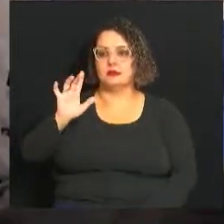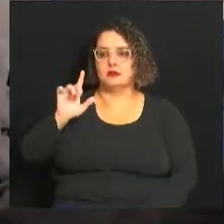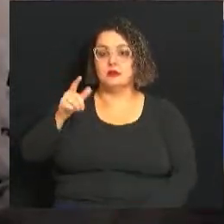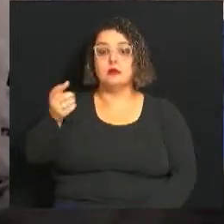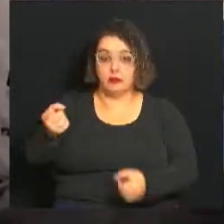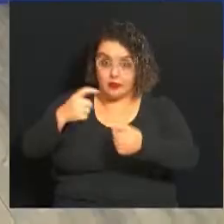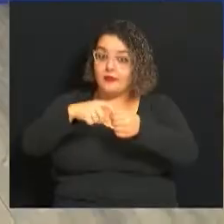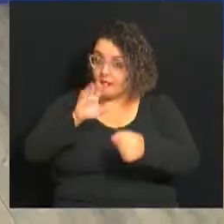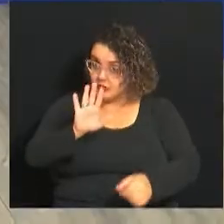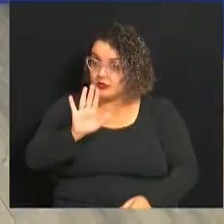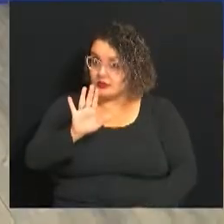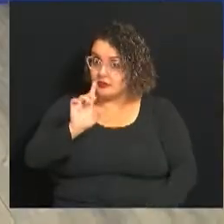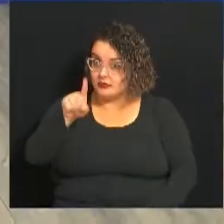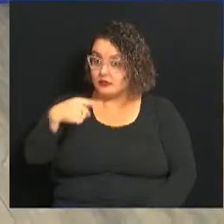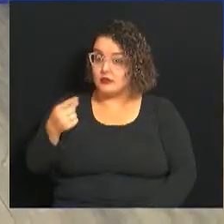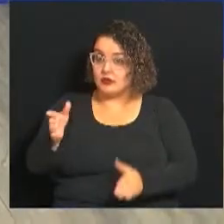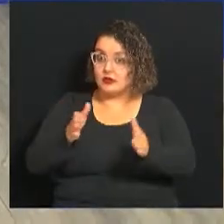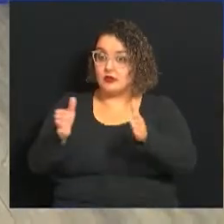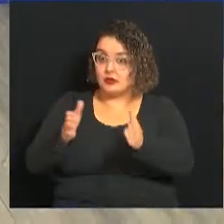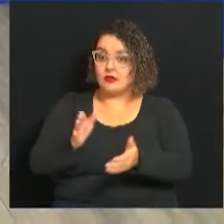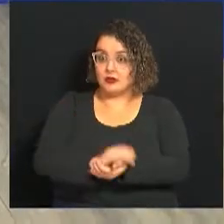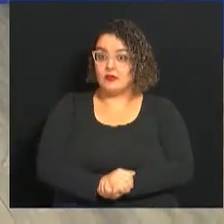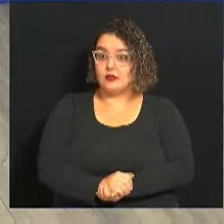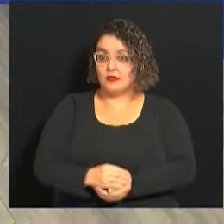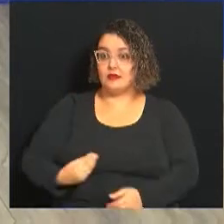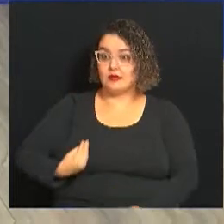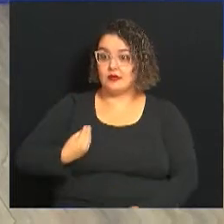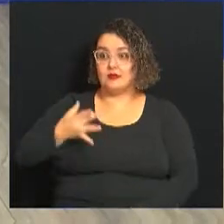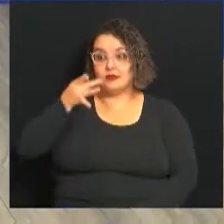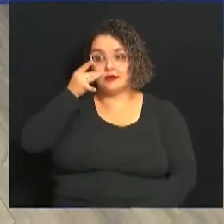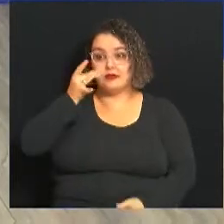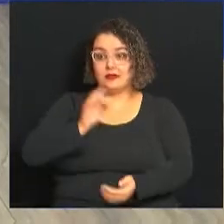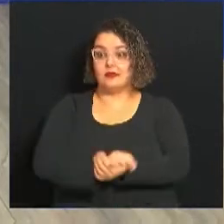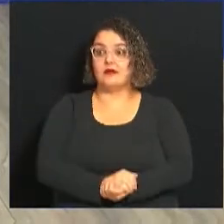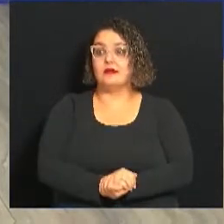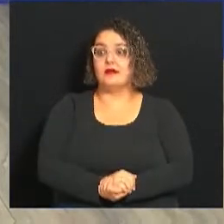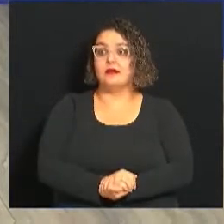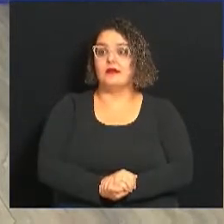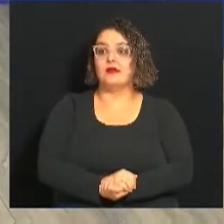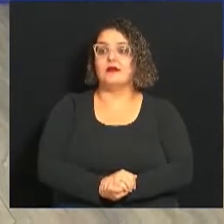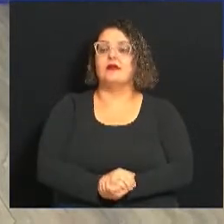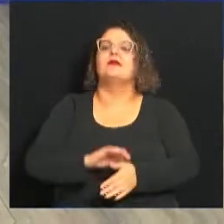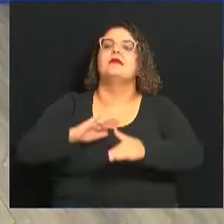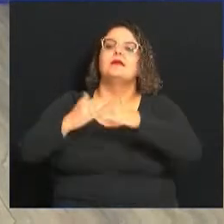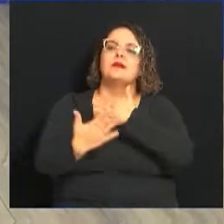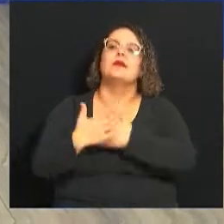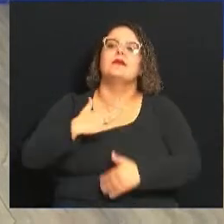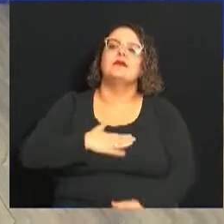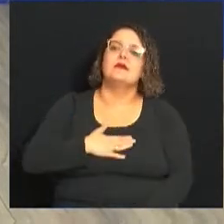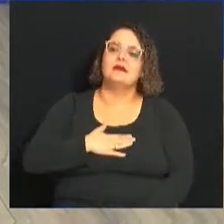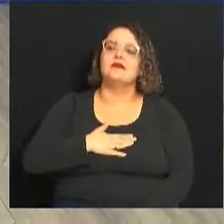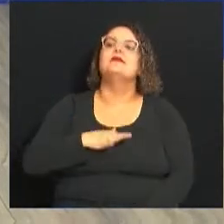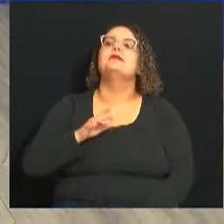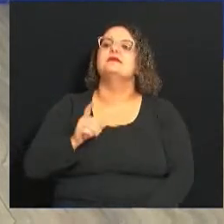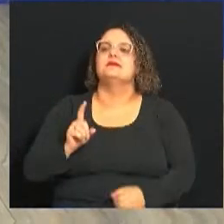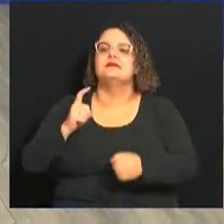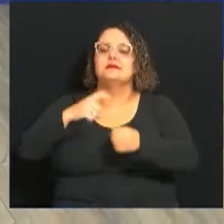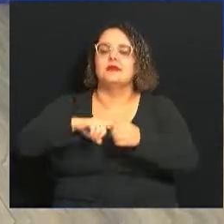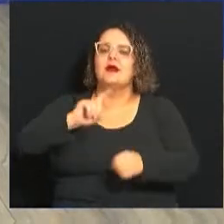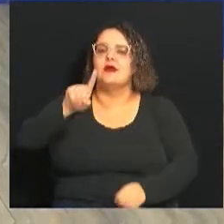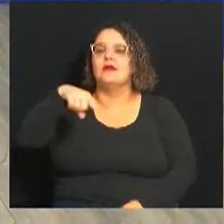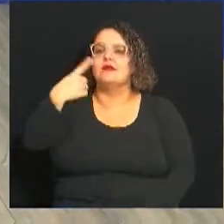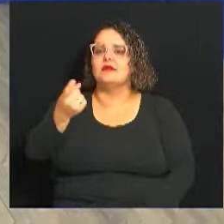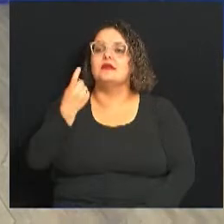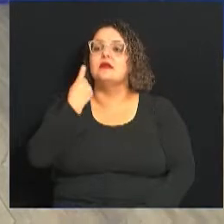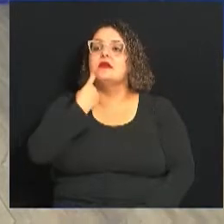já, né? Numa outra participação ao vivo aqui no Câmara Notícia. Mas no Meu Bairro na TV, eu volto na próxima